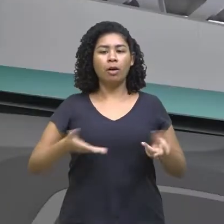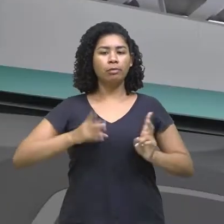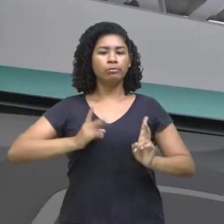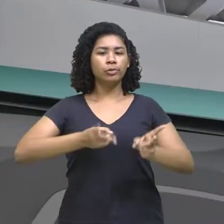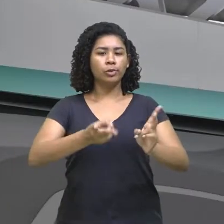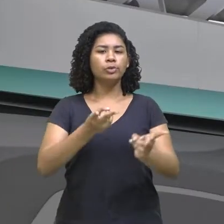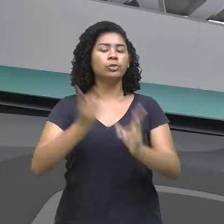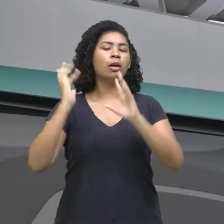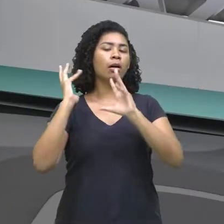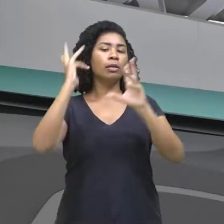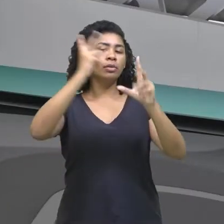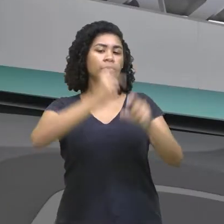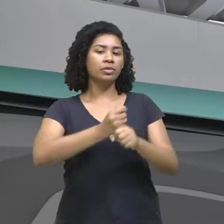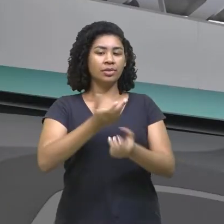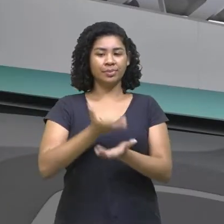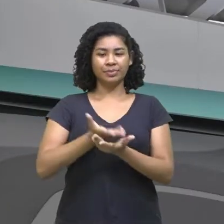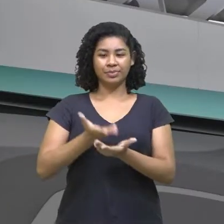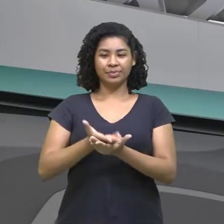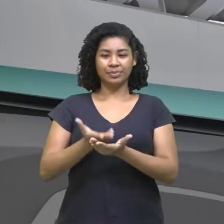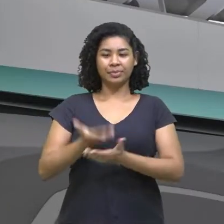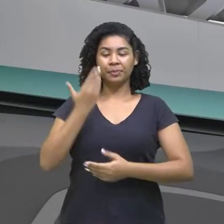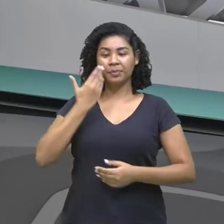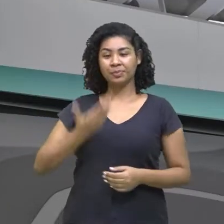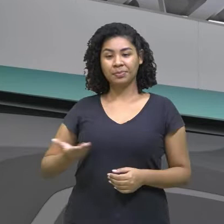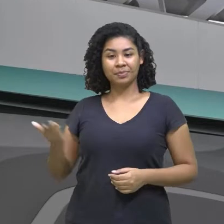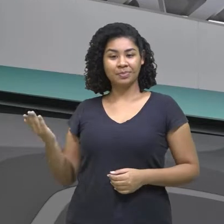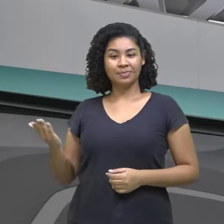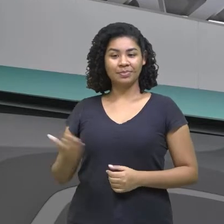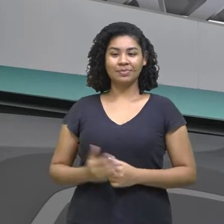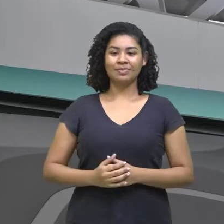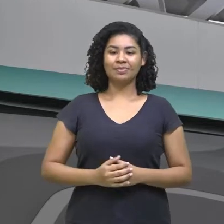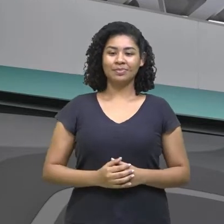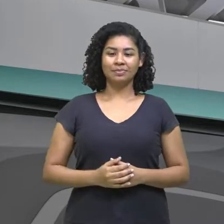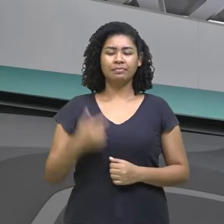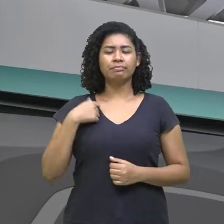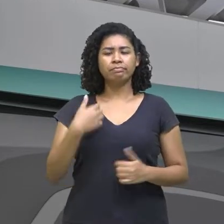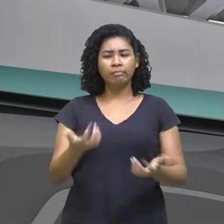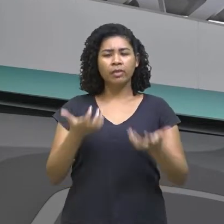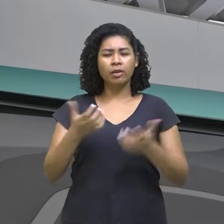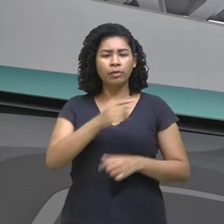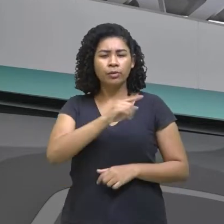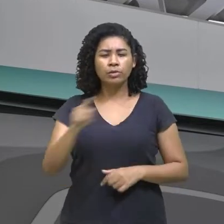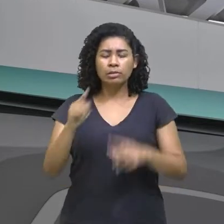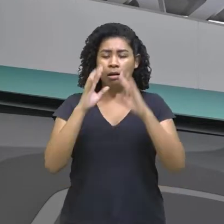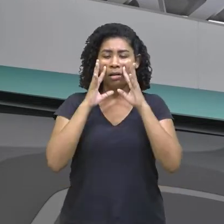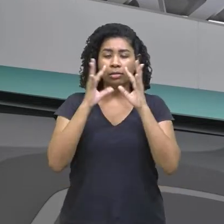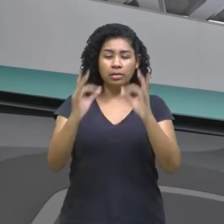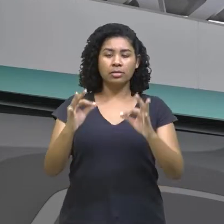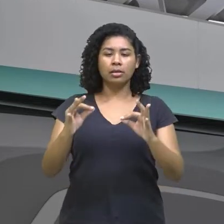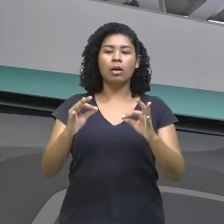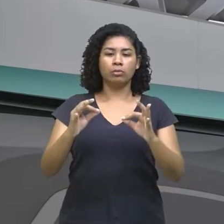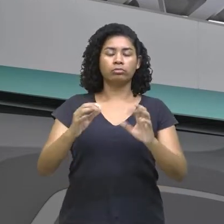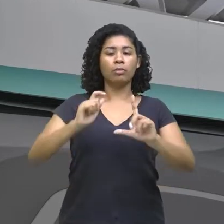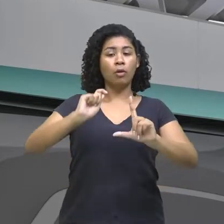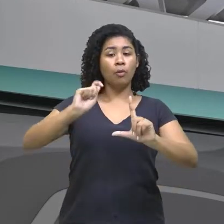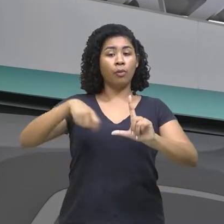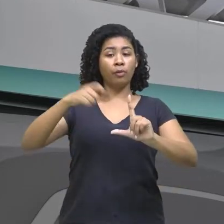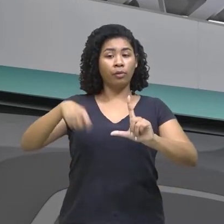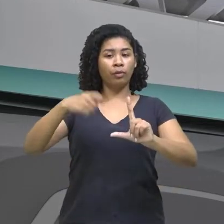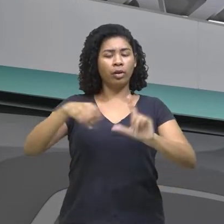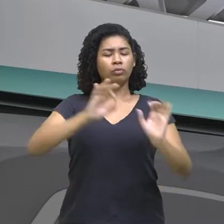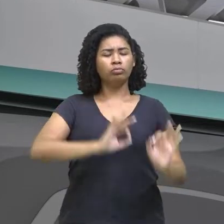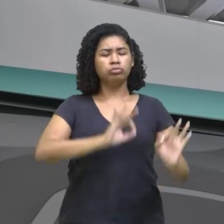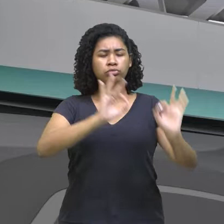nossa revisão de hoje. Vamos aqui acompanhando comigo. Quero que vocês observem agora um vídeo que vai falar sobre o